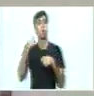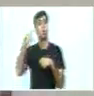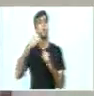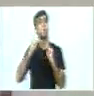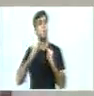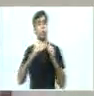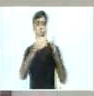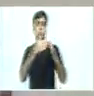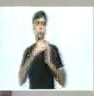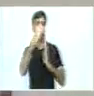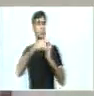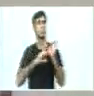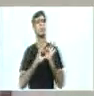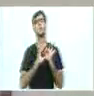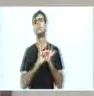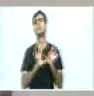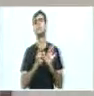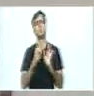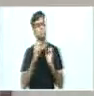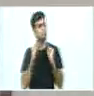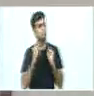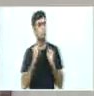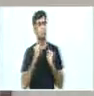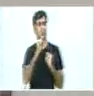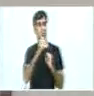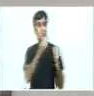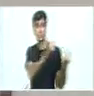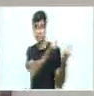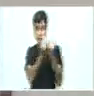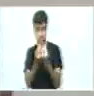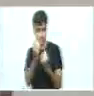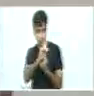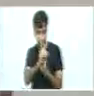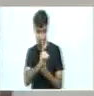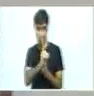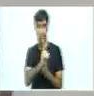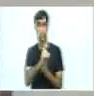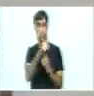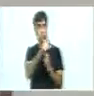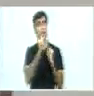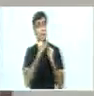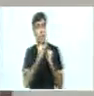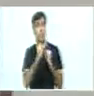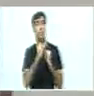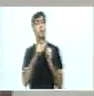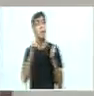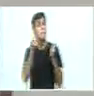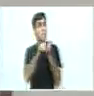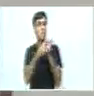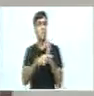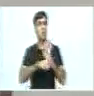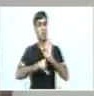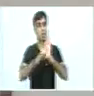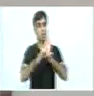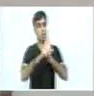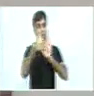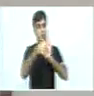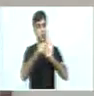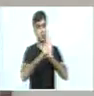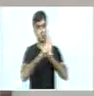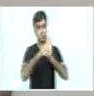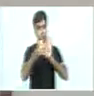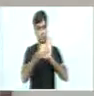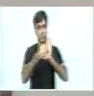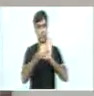à documentação que ele quer. Então, se não mandar para o senhor use dessa lei